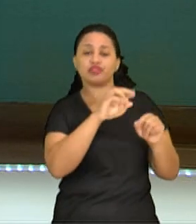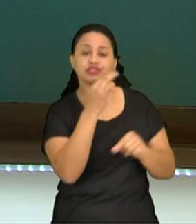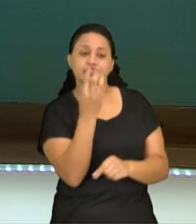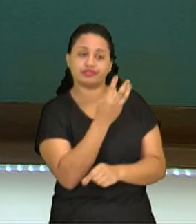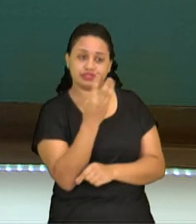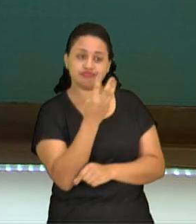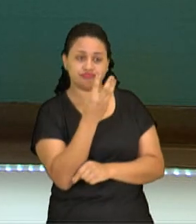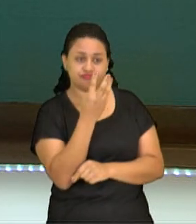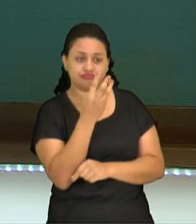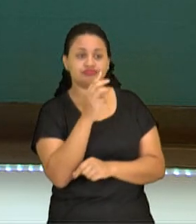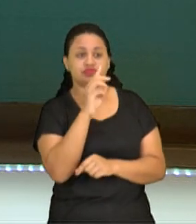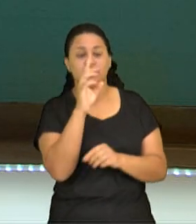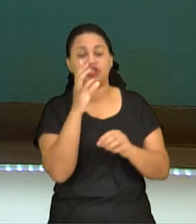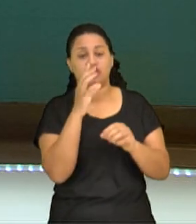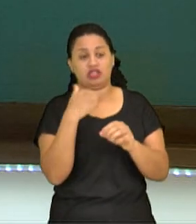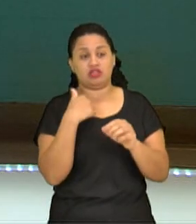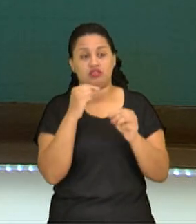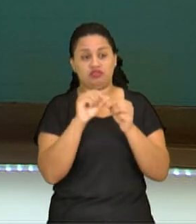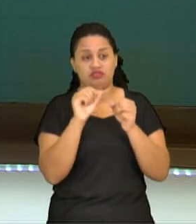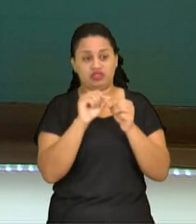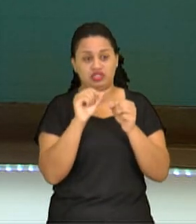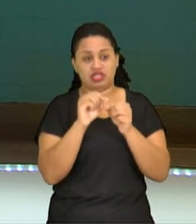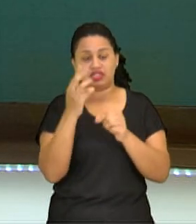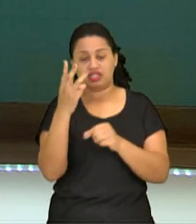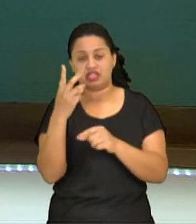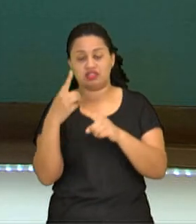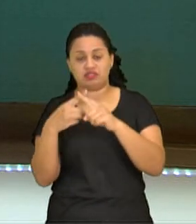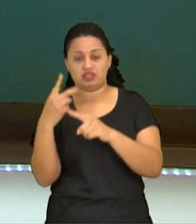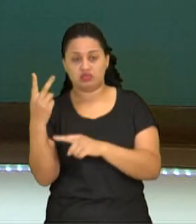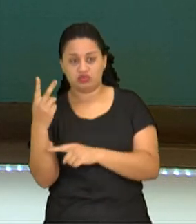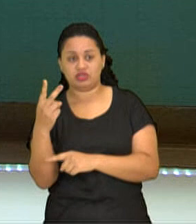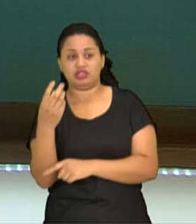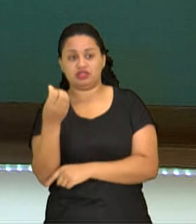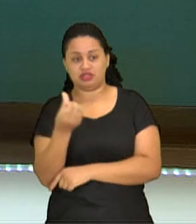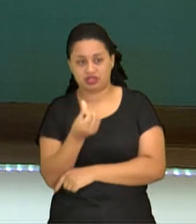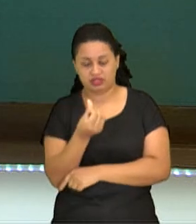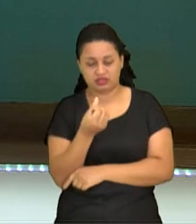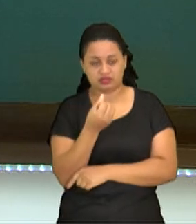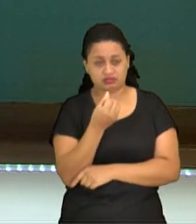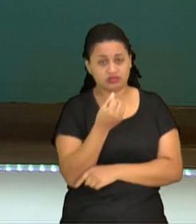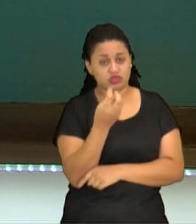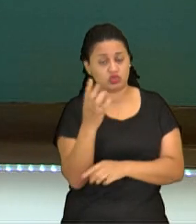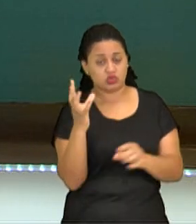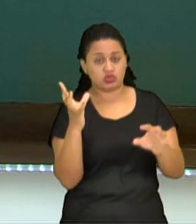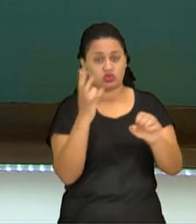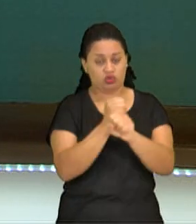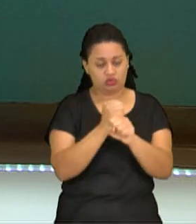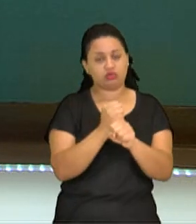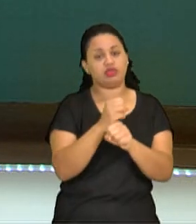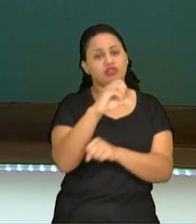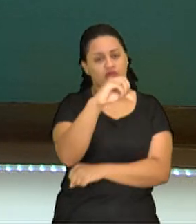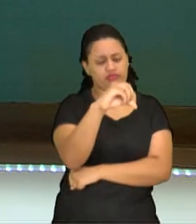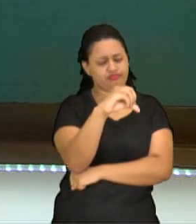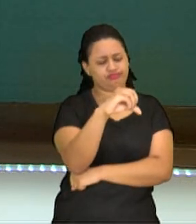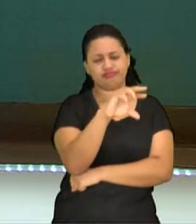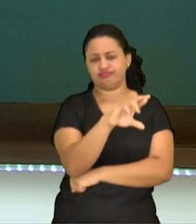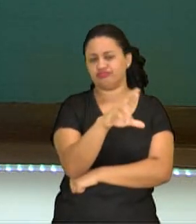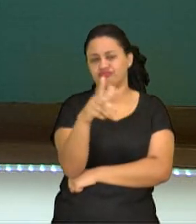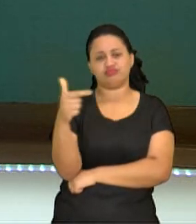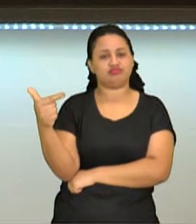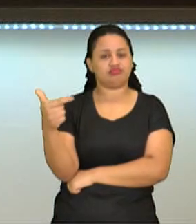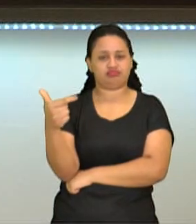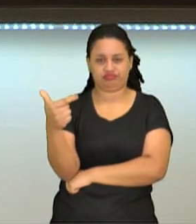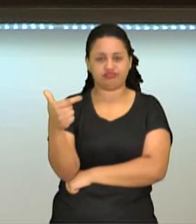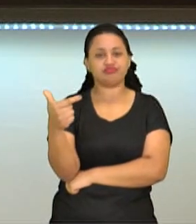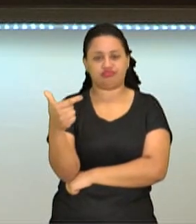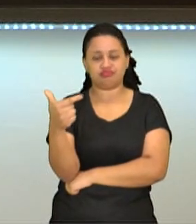12, 3. Se eu fizer 3 vezes 2, 6. 3 mais 6, 9. 9 é diferente